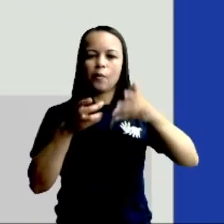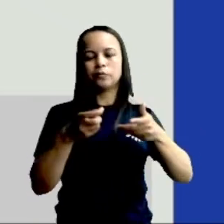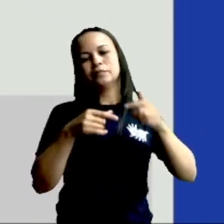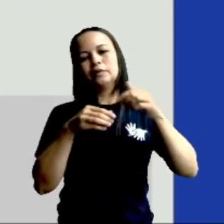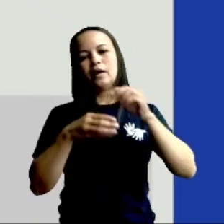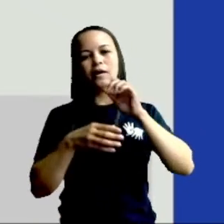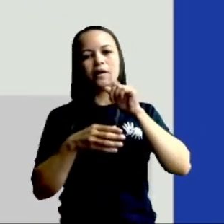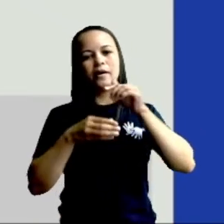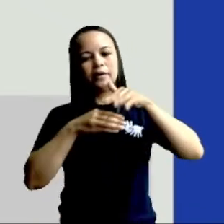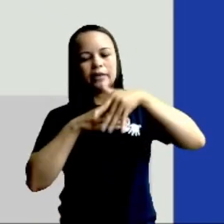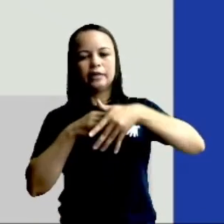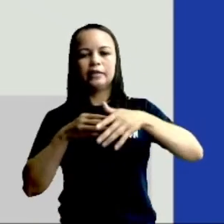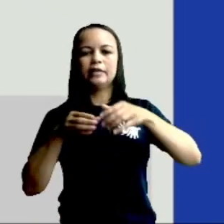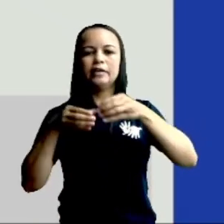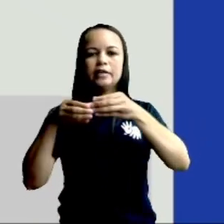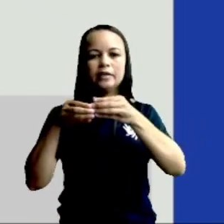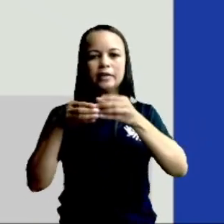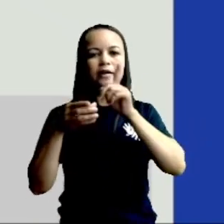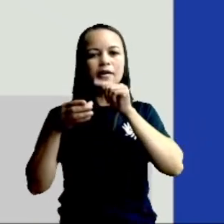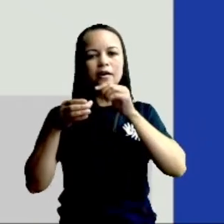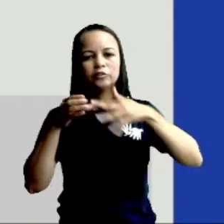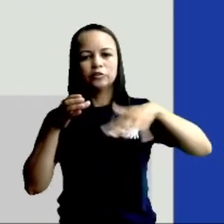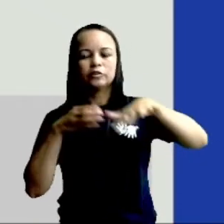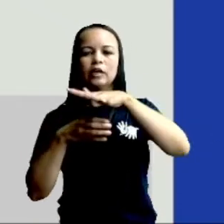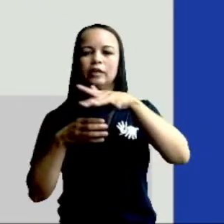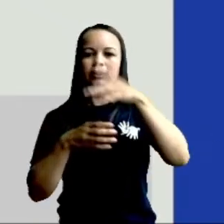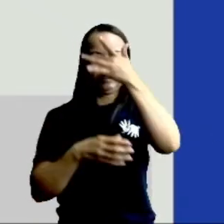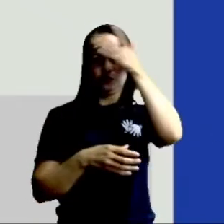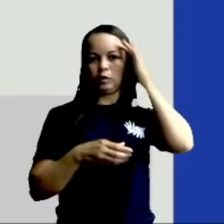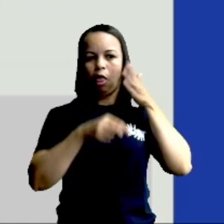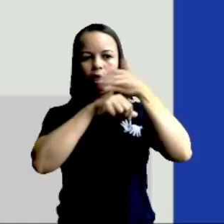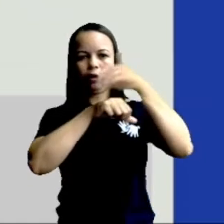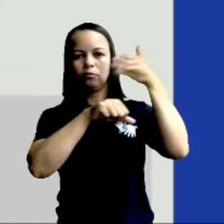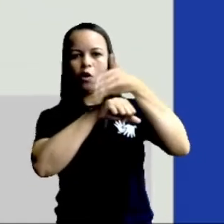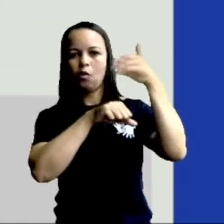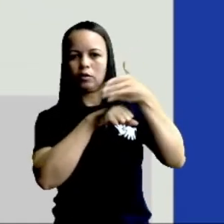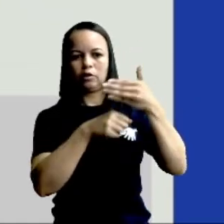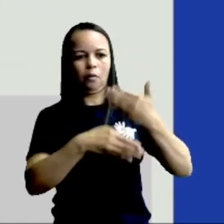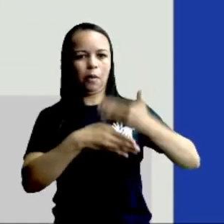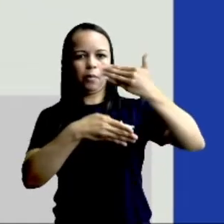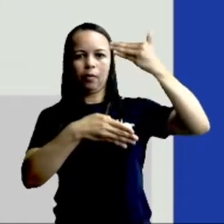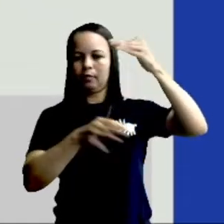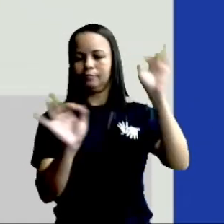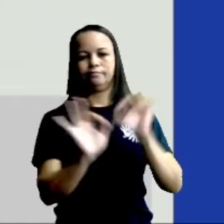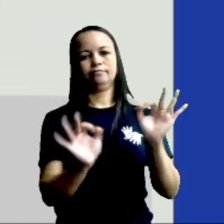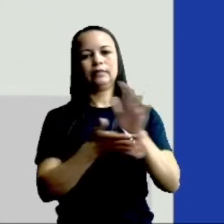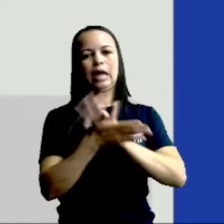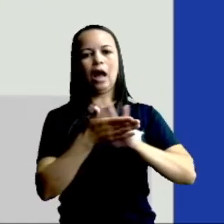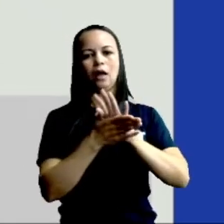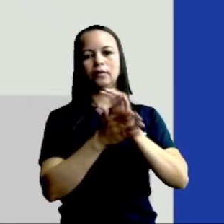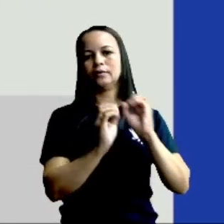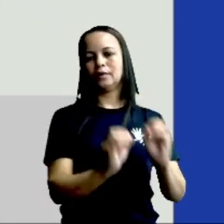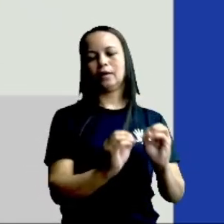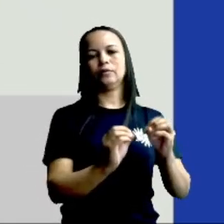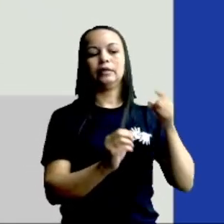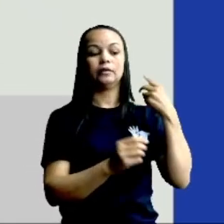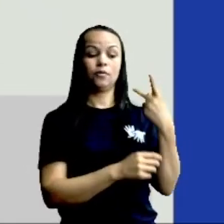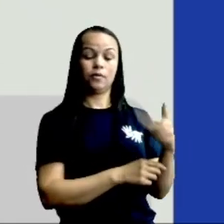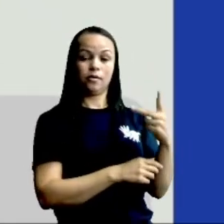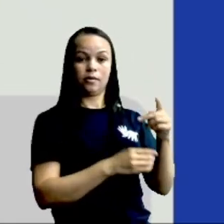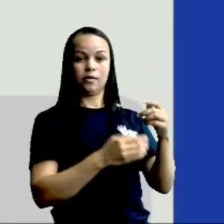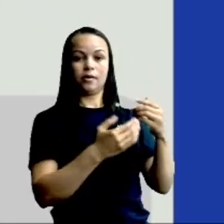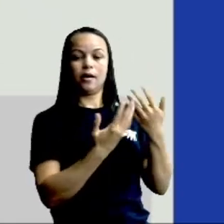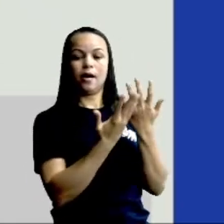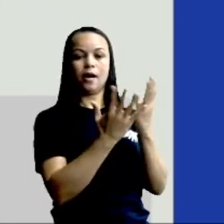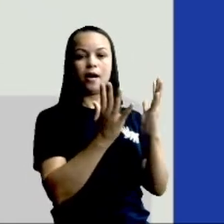outros ambientes que o ser humano não chegou lá, não entrou, não invadiu, não construiu nada. Então, ali, aquela paisagem, a